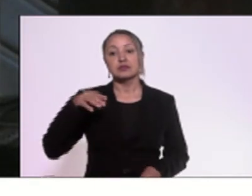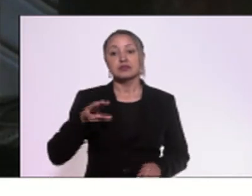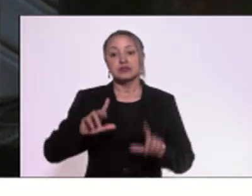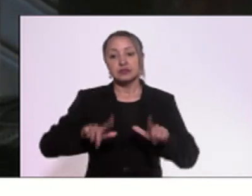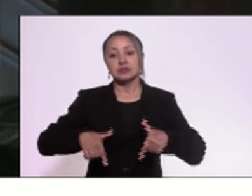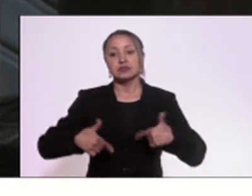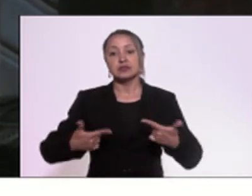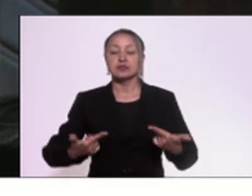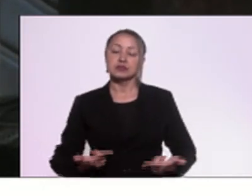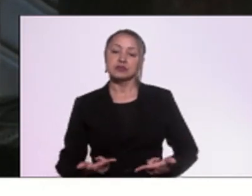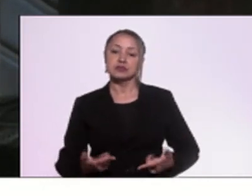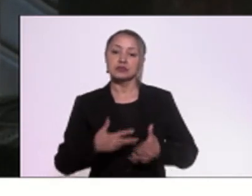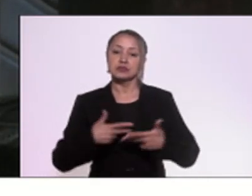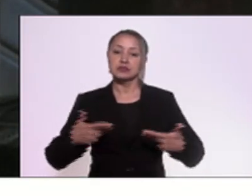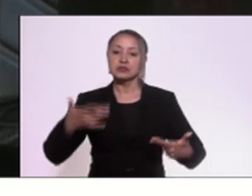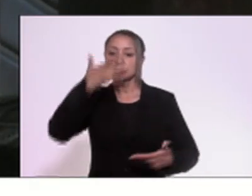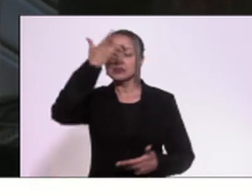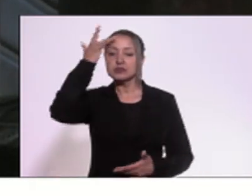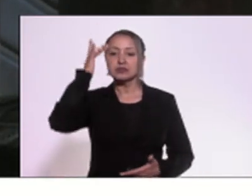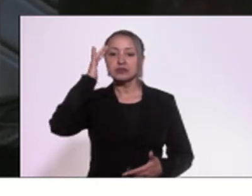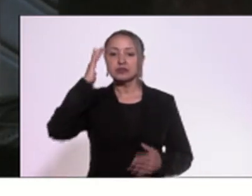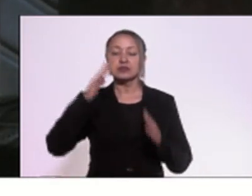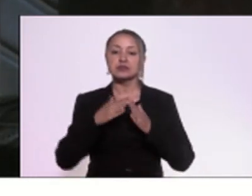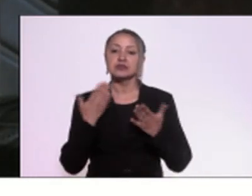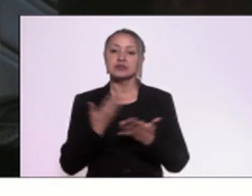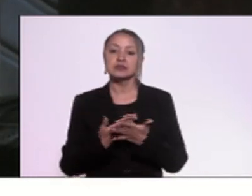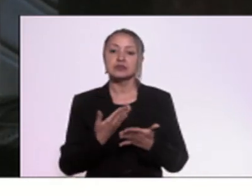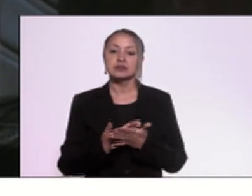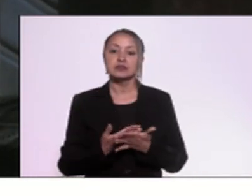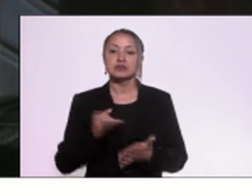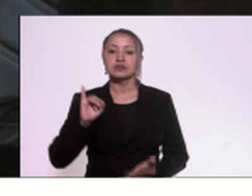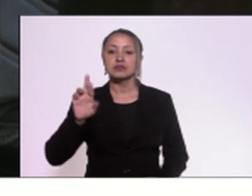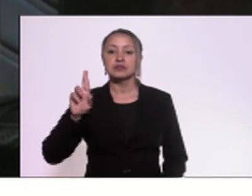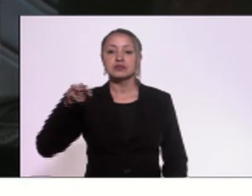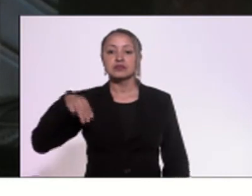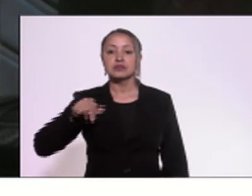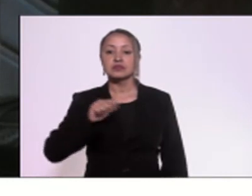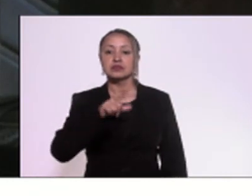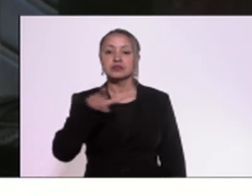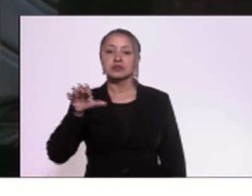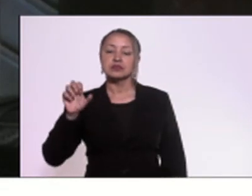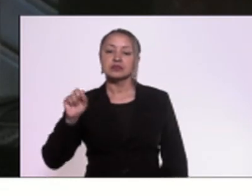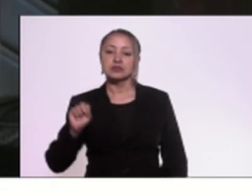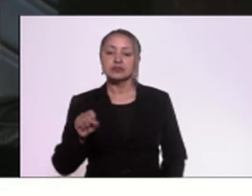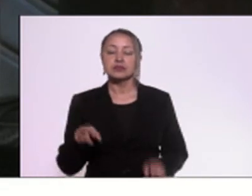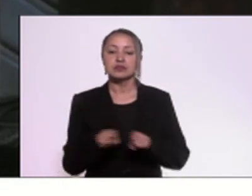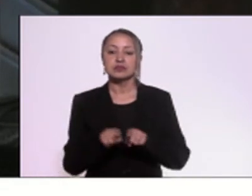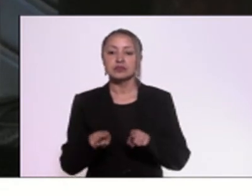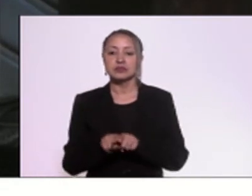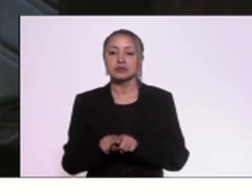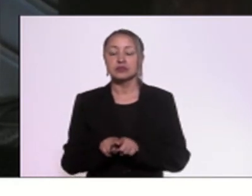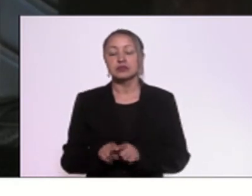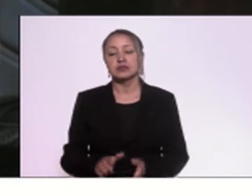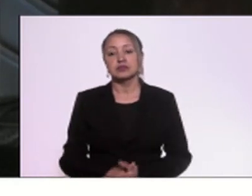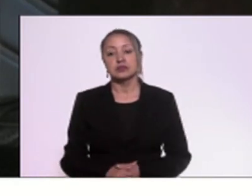continuar lutando, continuar lutando, para que esse país possa um dia dizer: